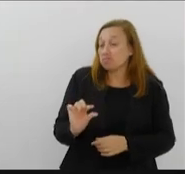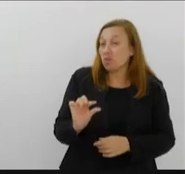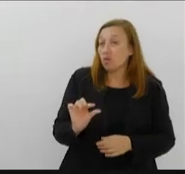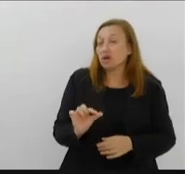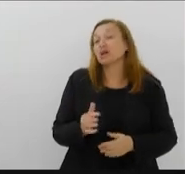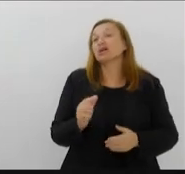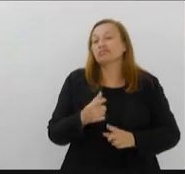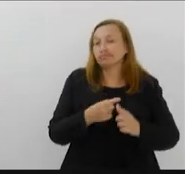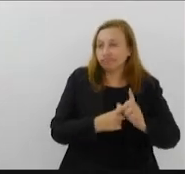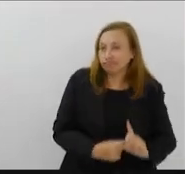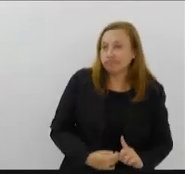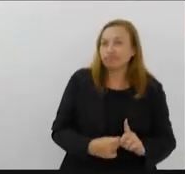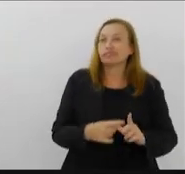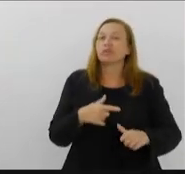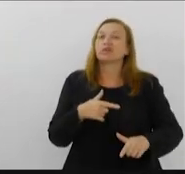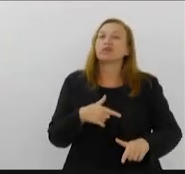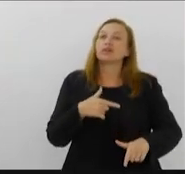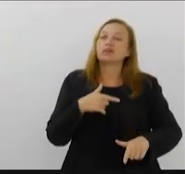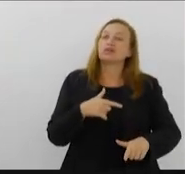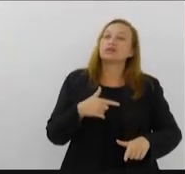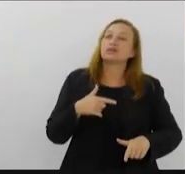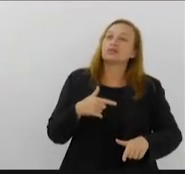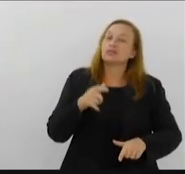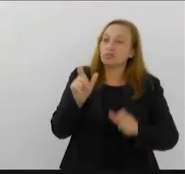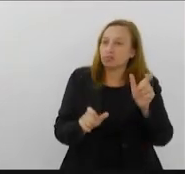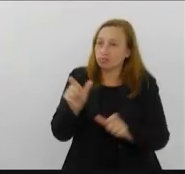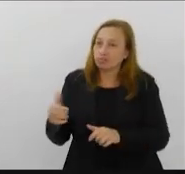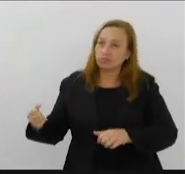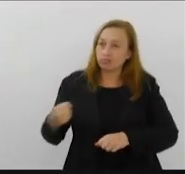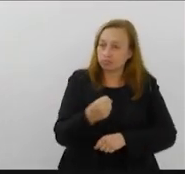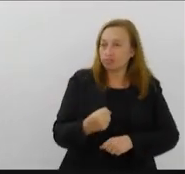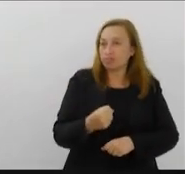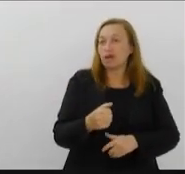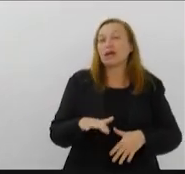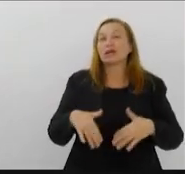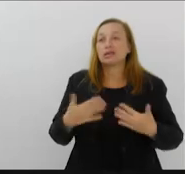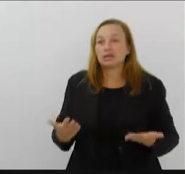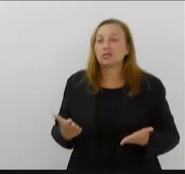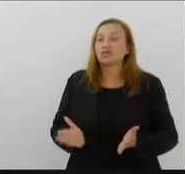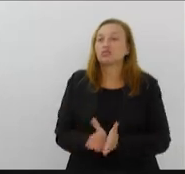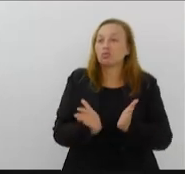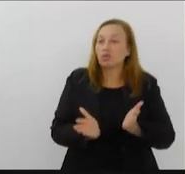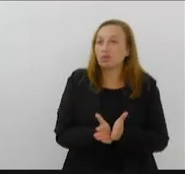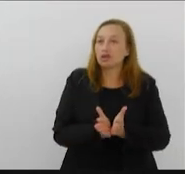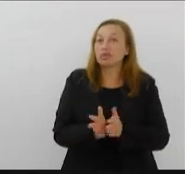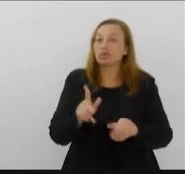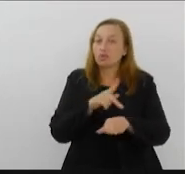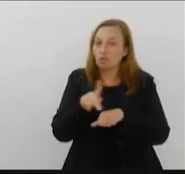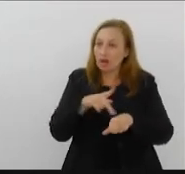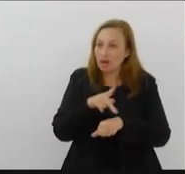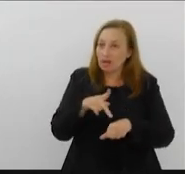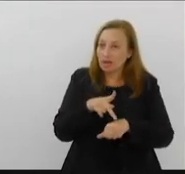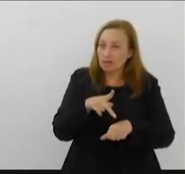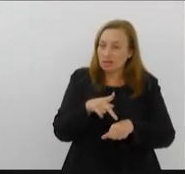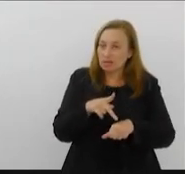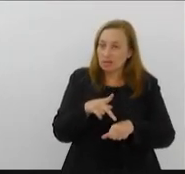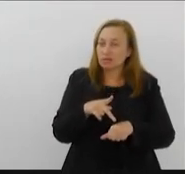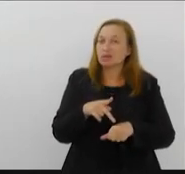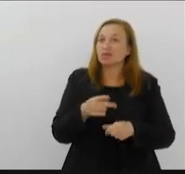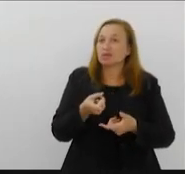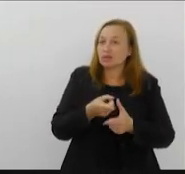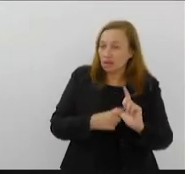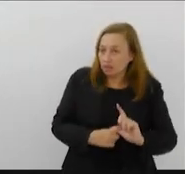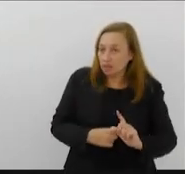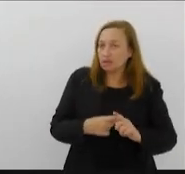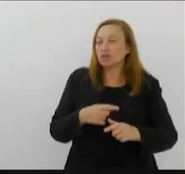num contexto populacional que a gente perde força de trabalho. Então, a gente empobrece como país. Uma superdependência dos